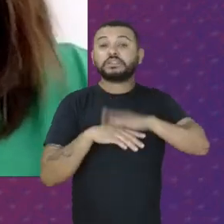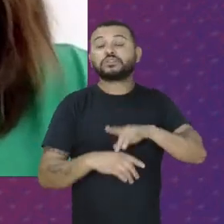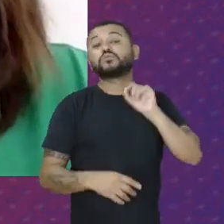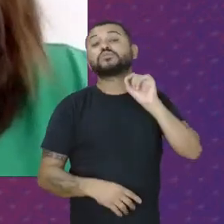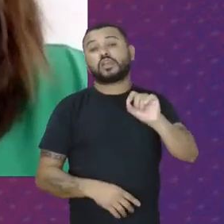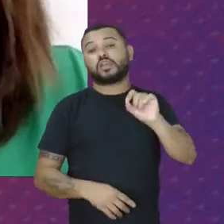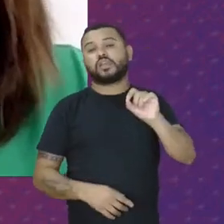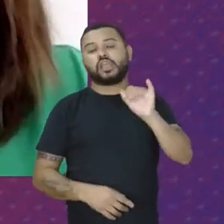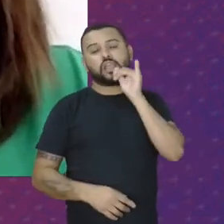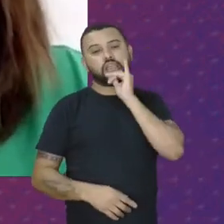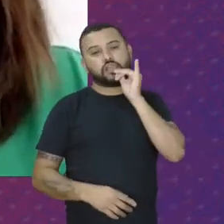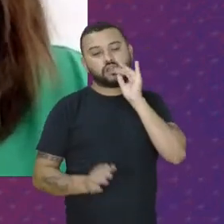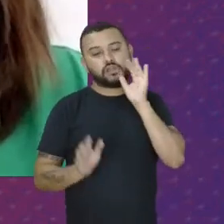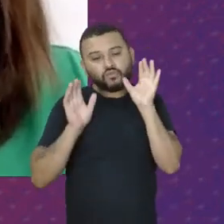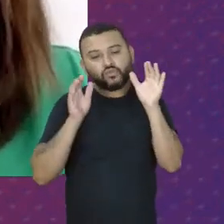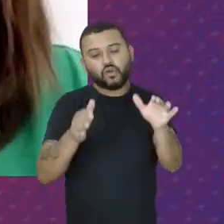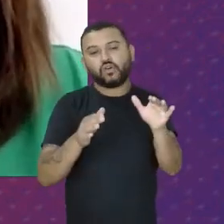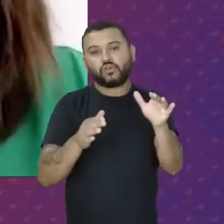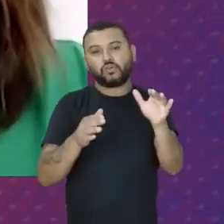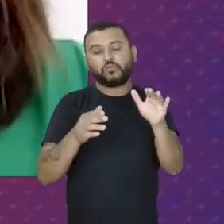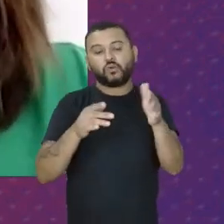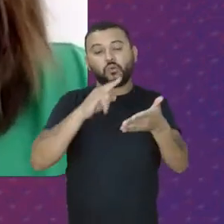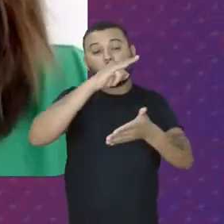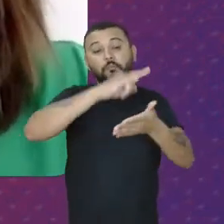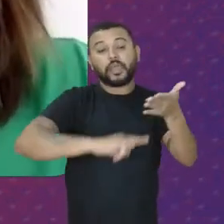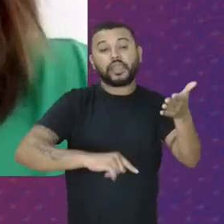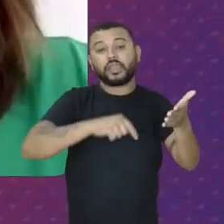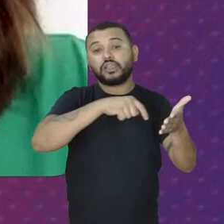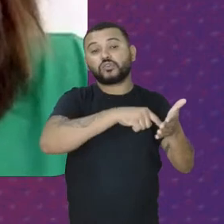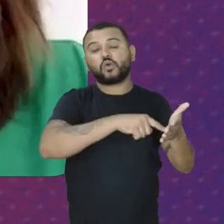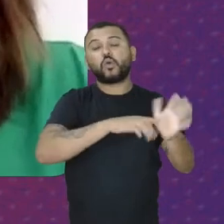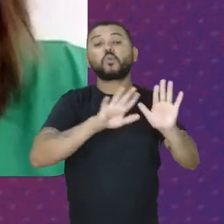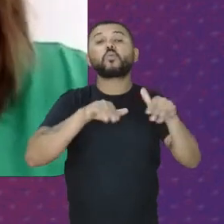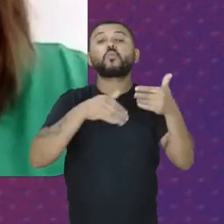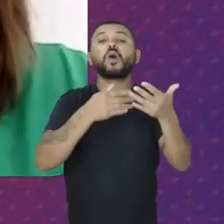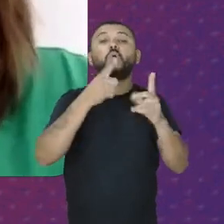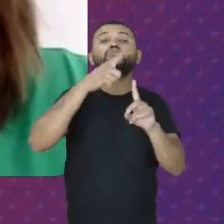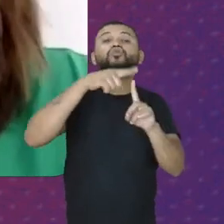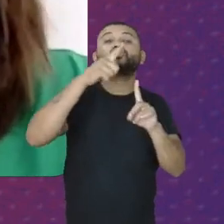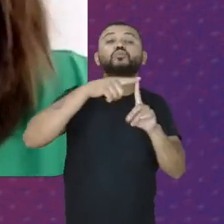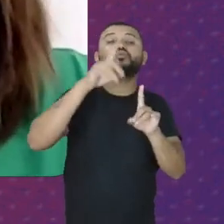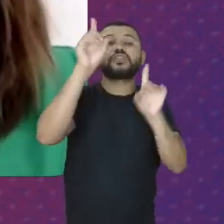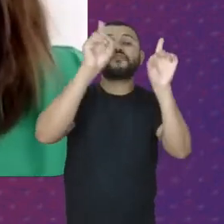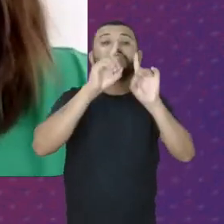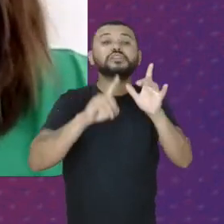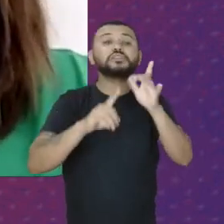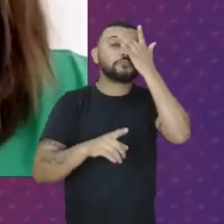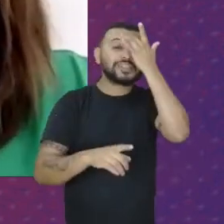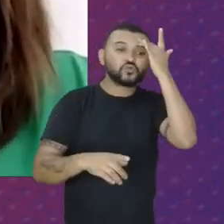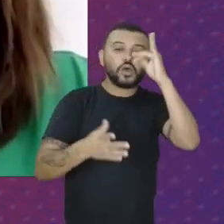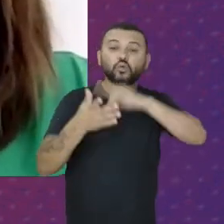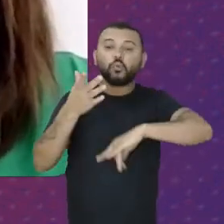enfrentamos diz respeito ao laudo do tipo de deficiência que as pessoas tinham. Nós